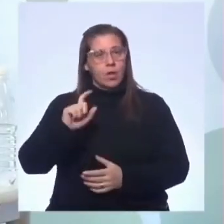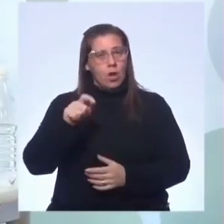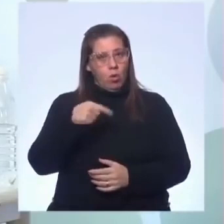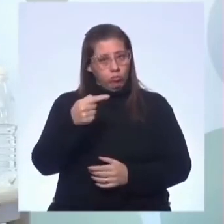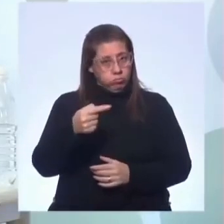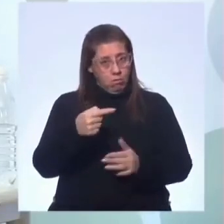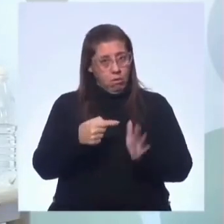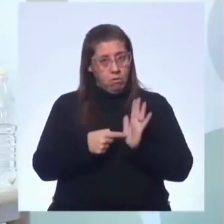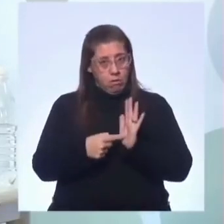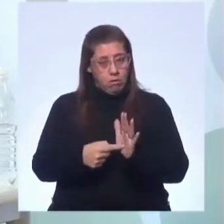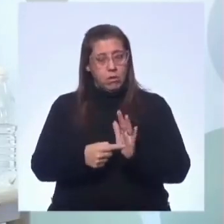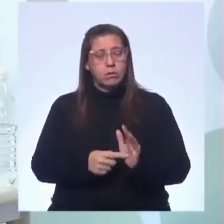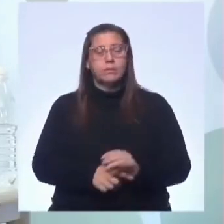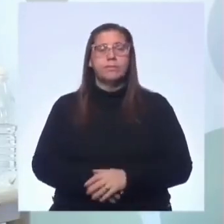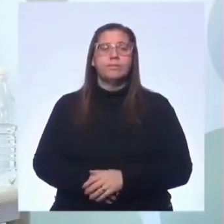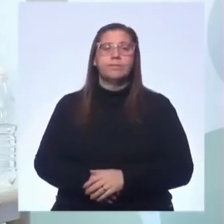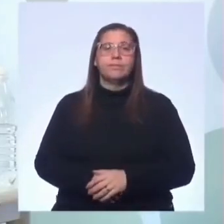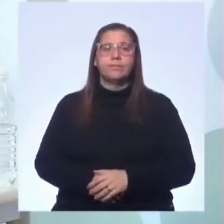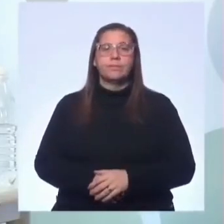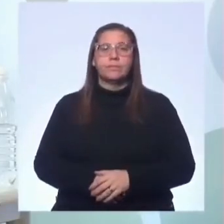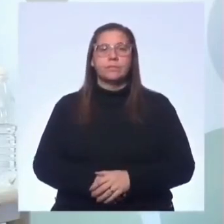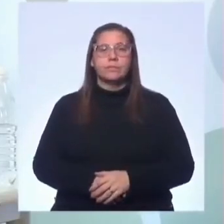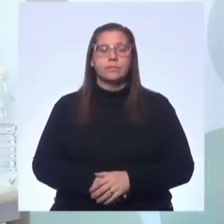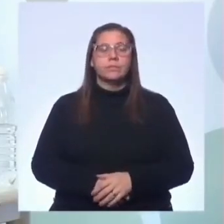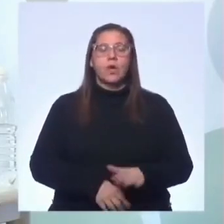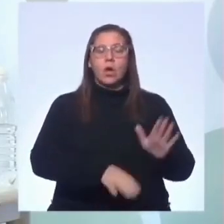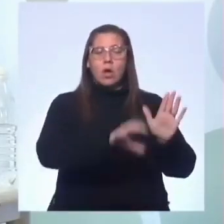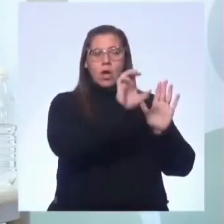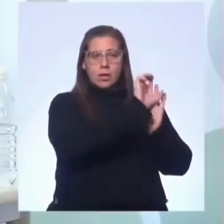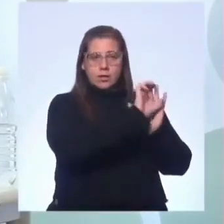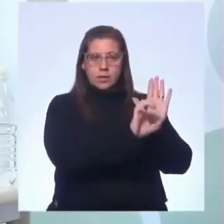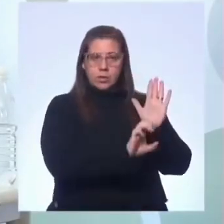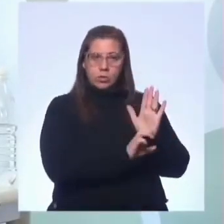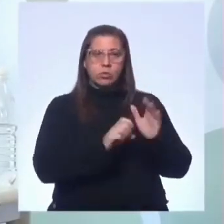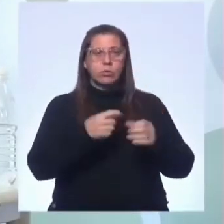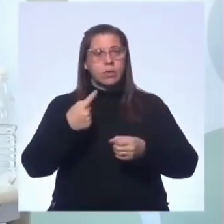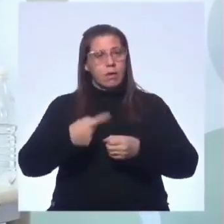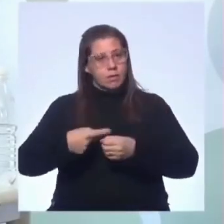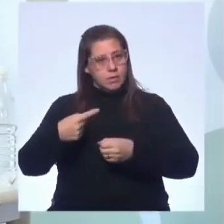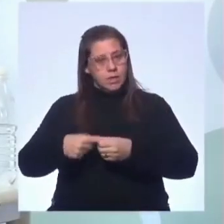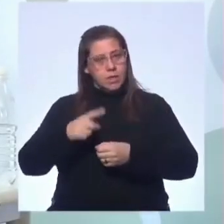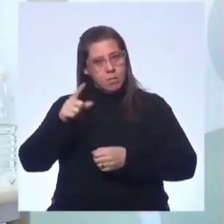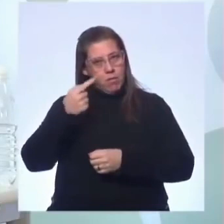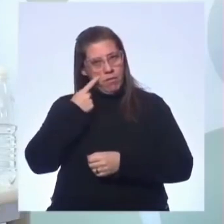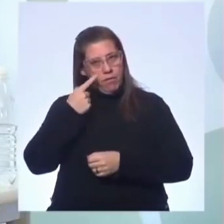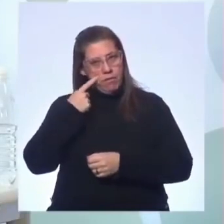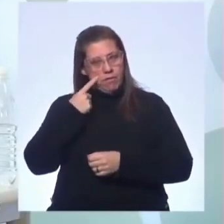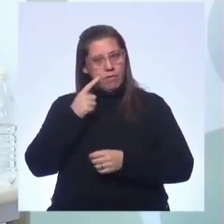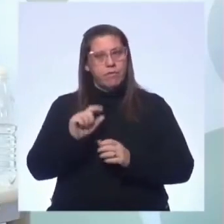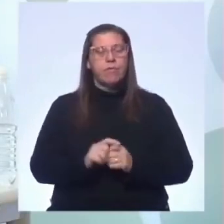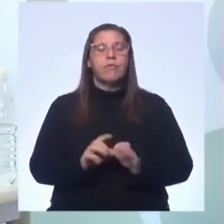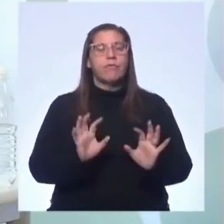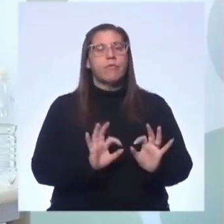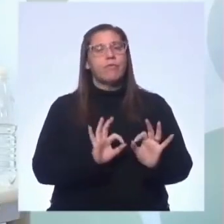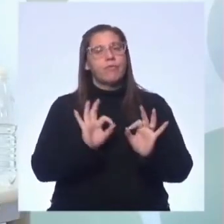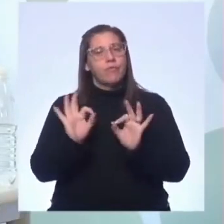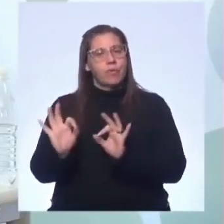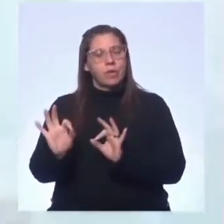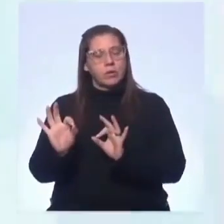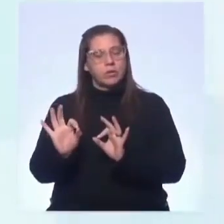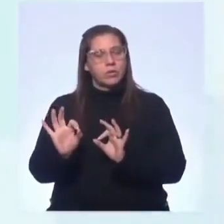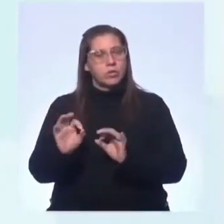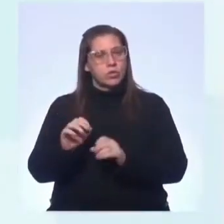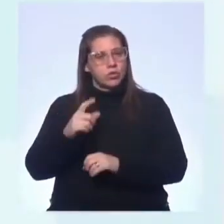tela vocês vão ver aí o Estatuto da Cidade, vocês vão, né, depois assistir esse vídeo, pode colocar aí só para eles verem aí